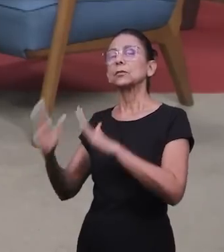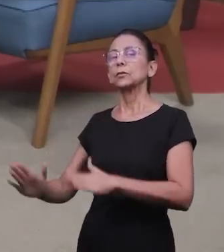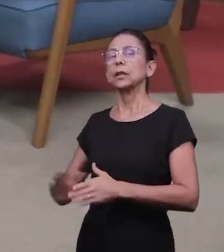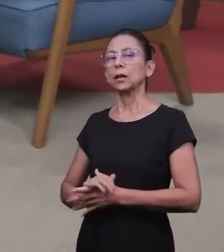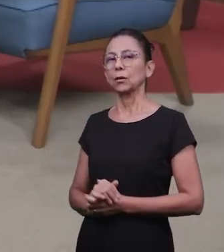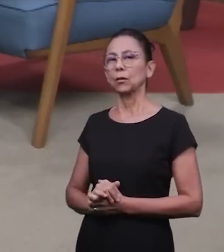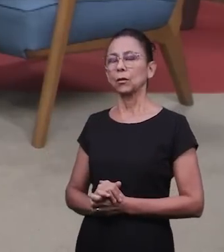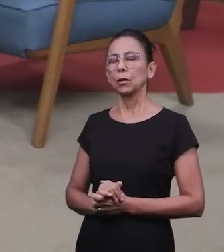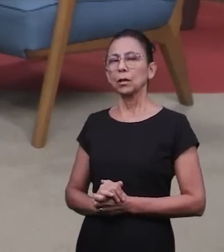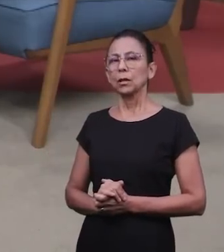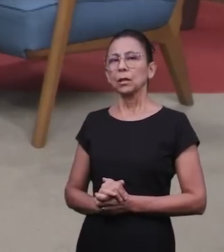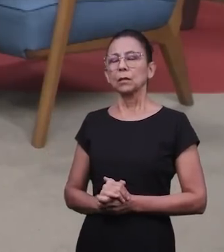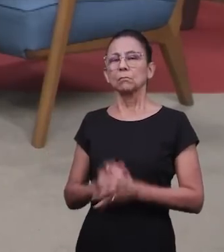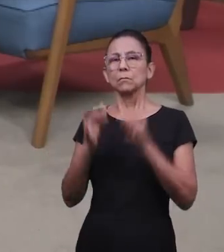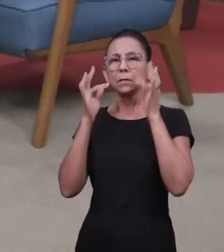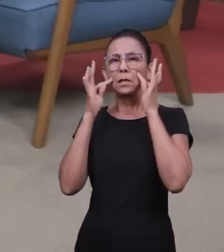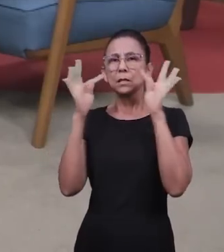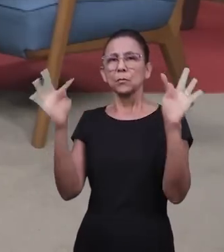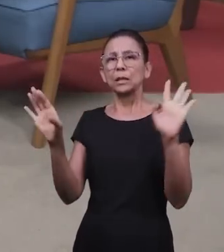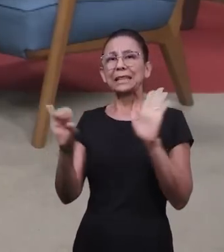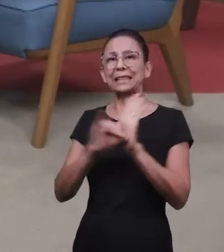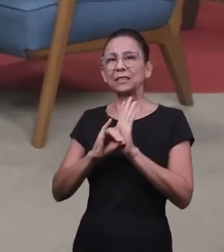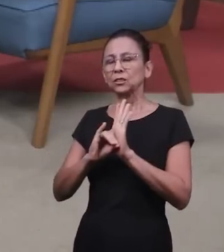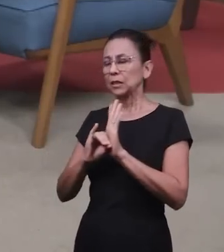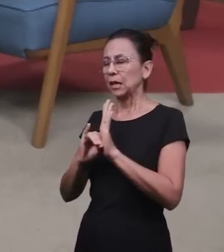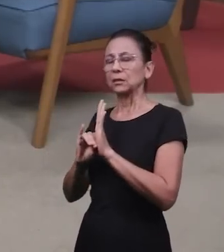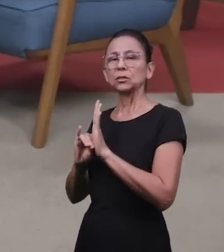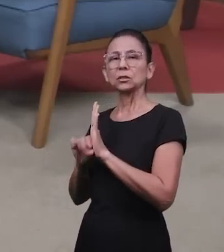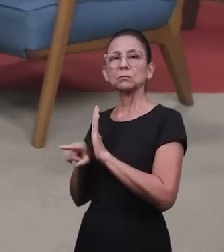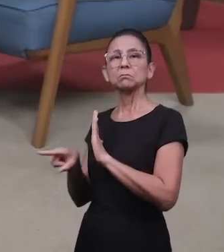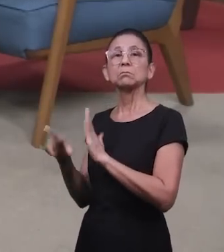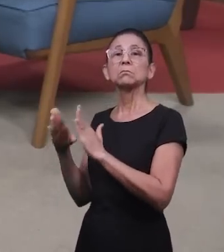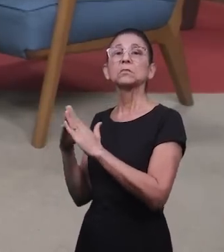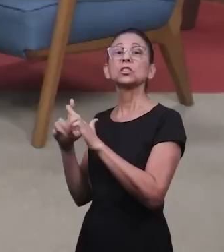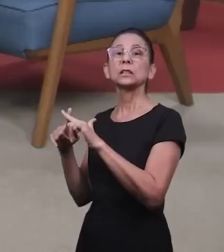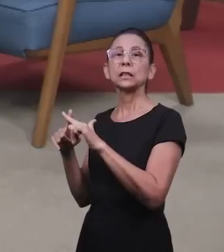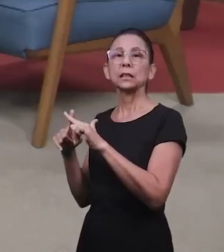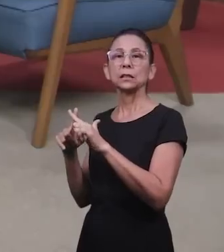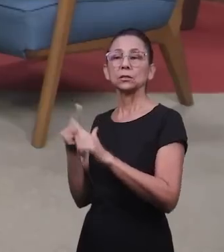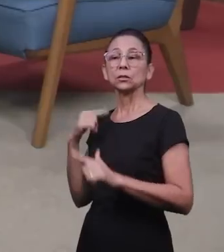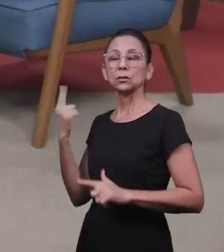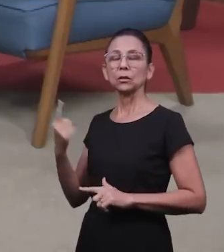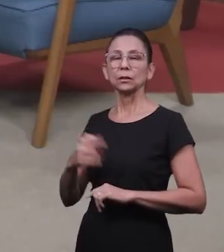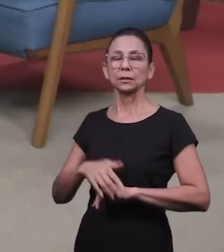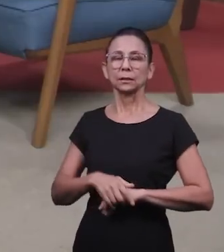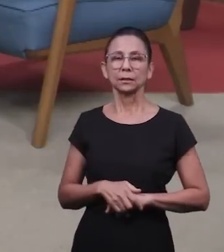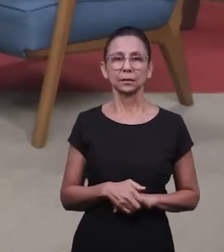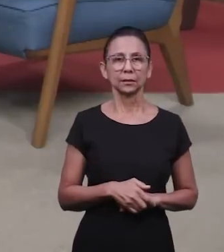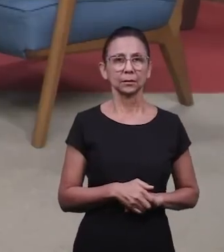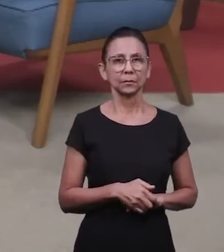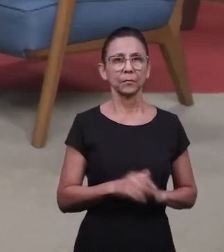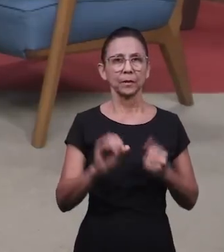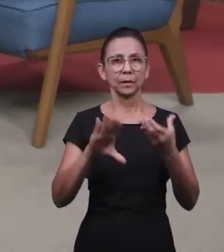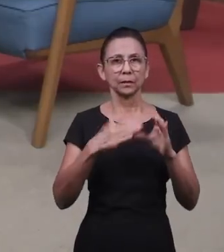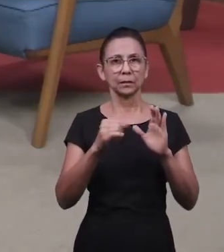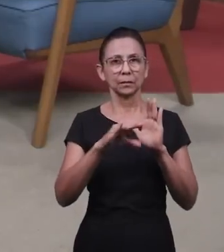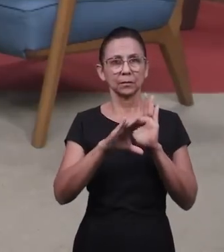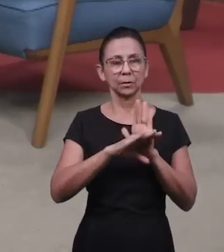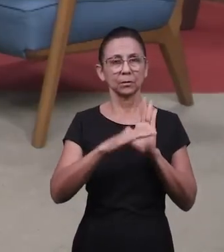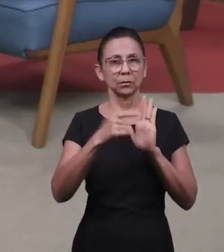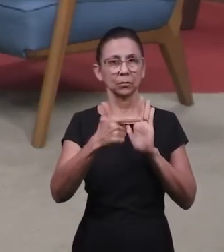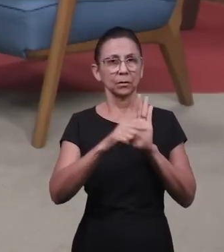ou seja, da igreja que vai viver a eternidade. Eu vou ler um texto no livro de Cantares, no capítulo 2, verso 2, para